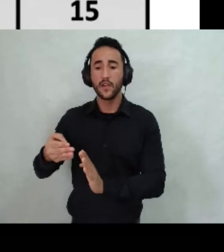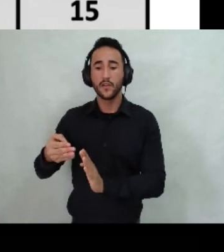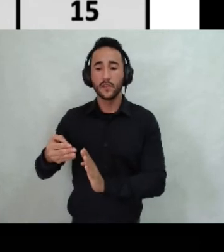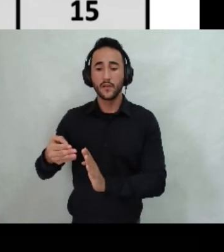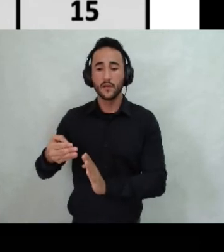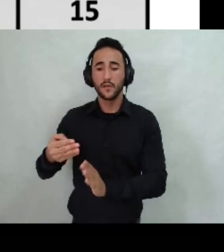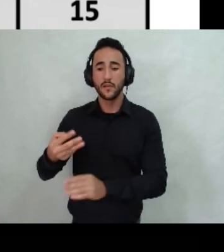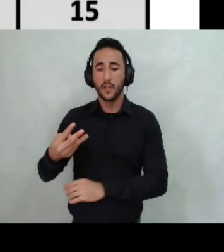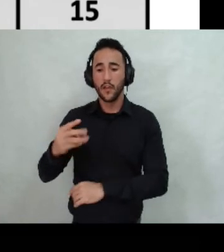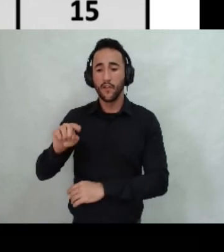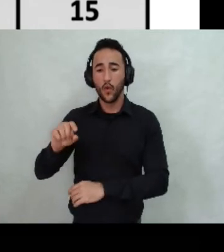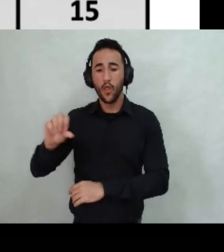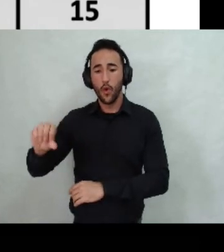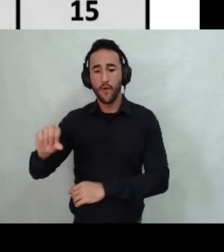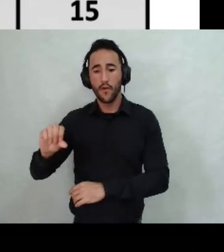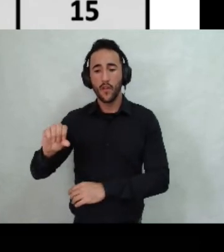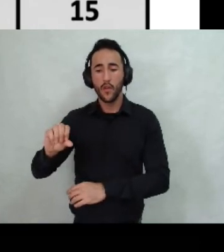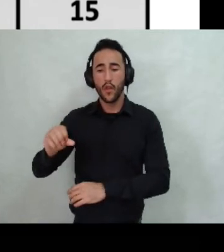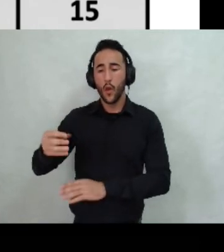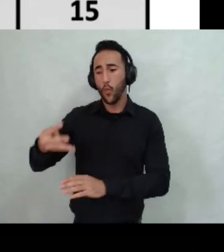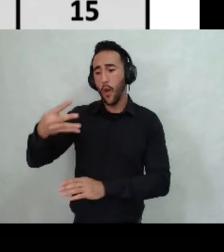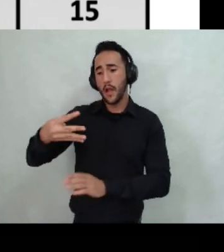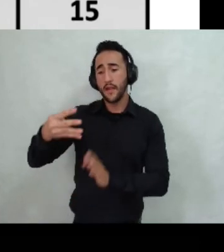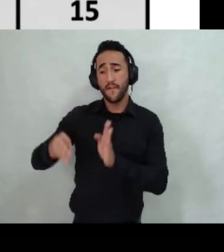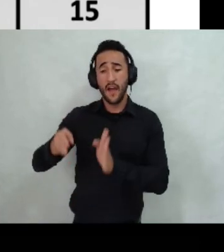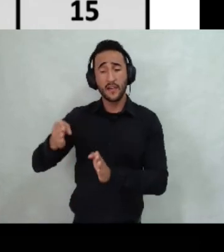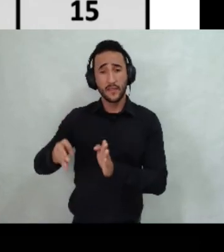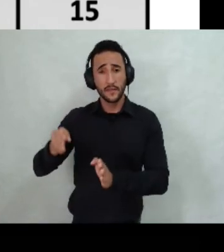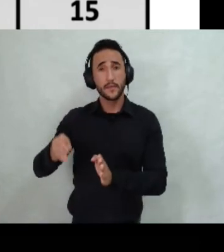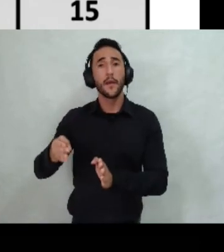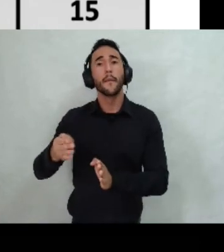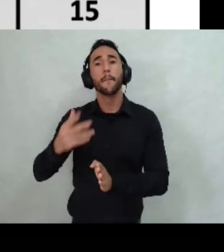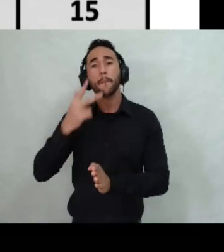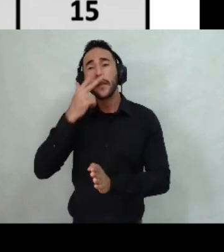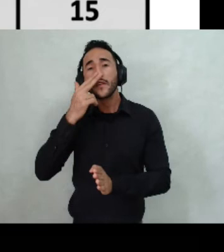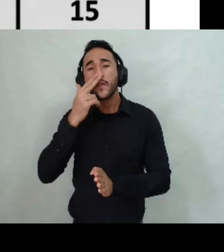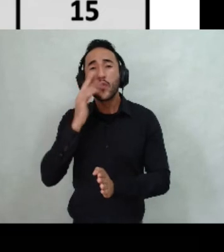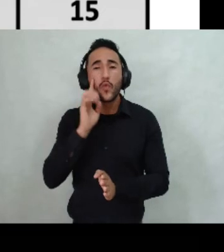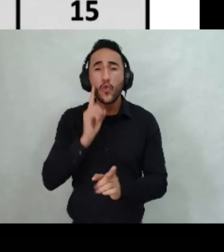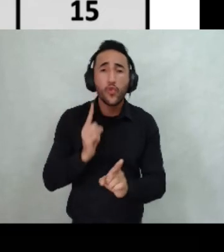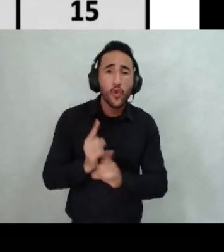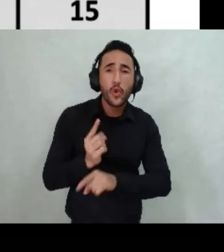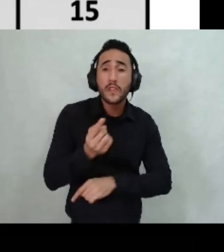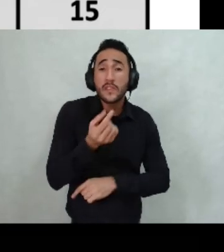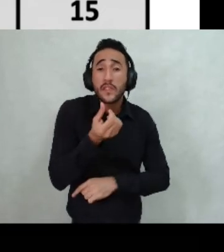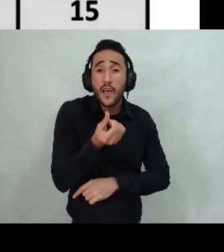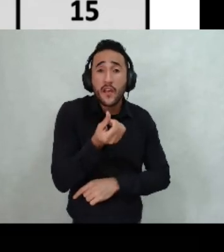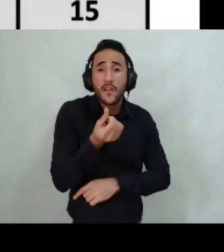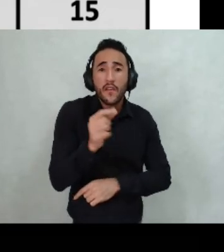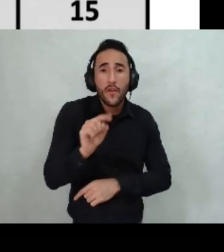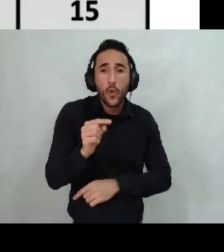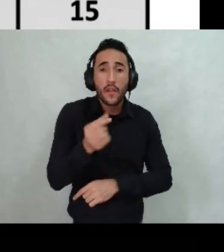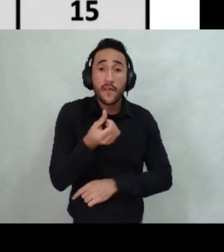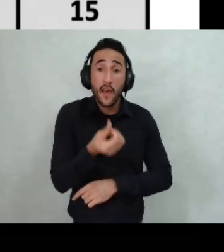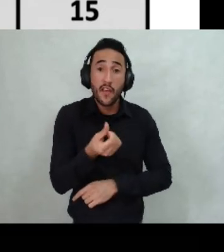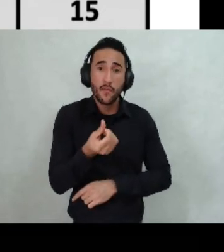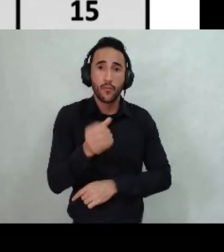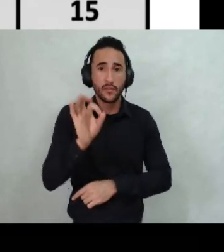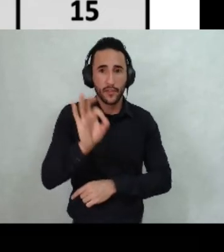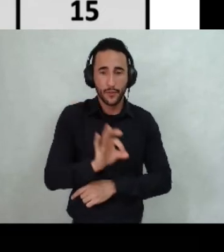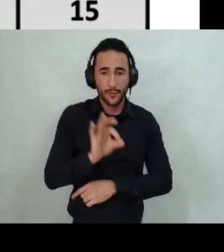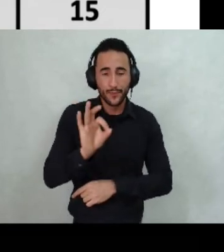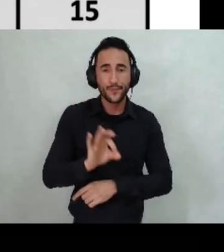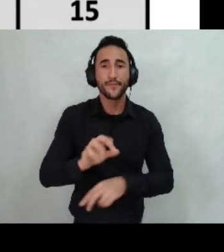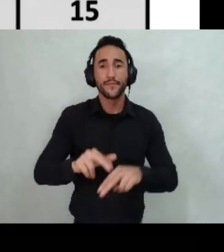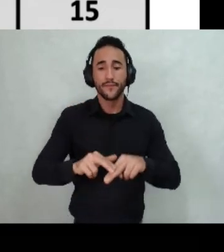junho, quando nós a quarta fase, nós já identificamos 6,6%. Fazendo uma